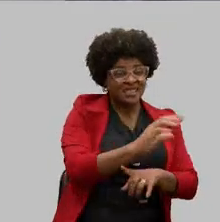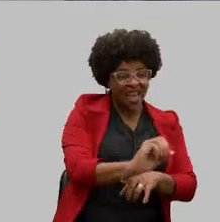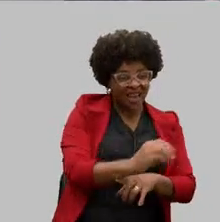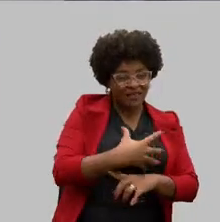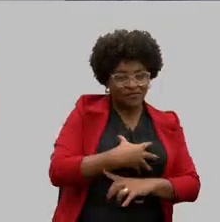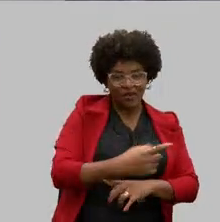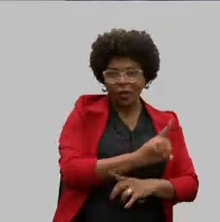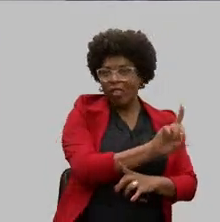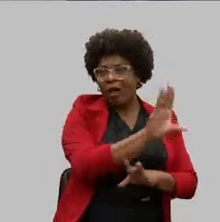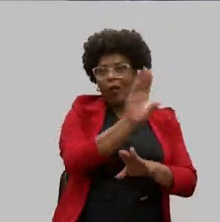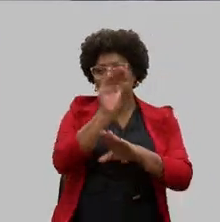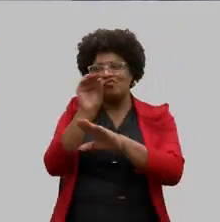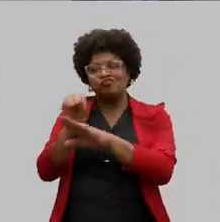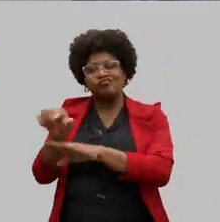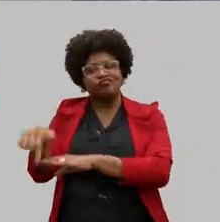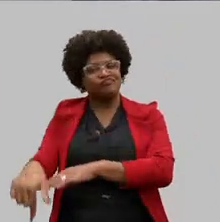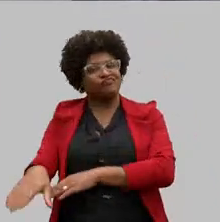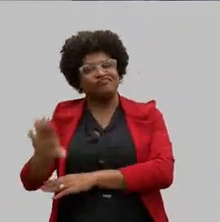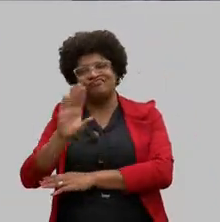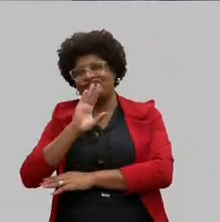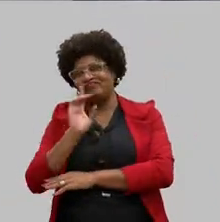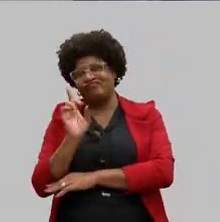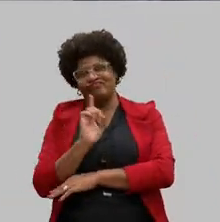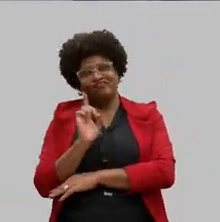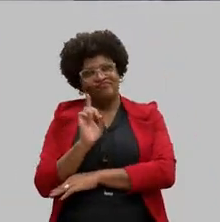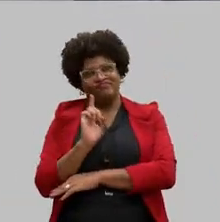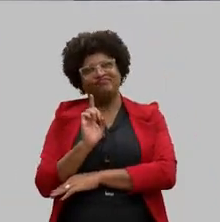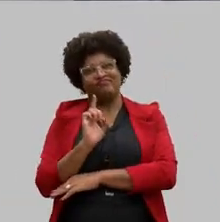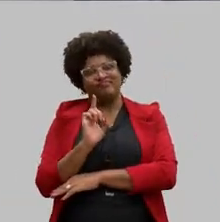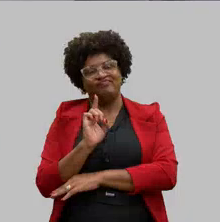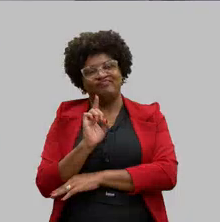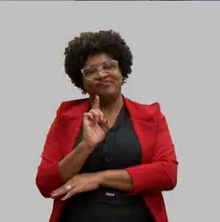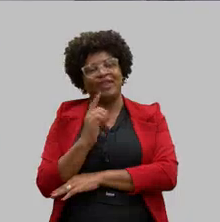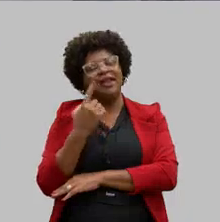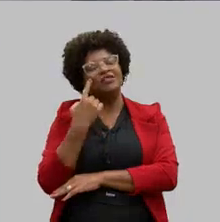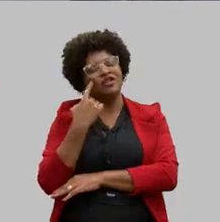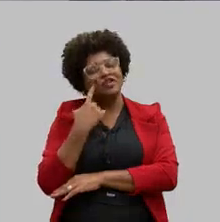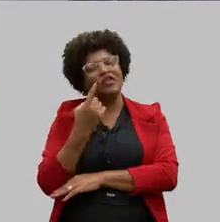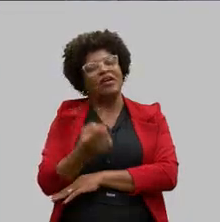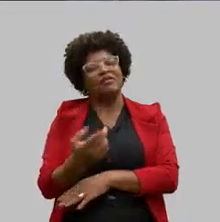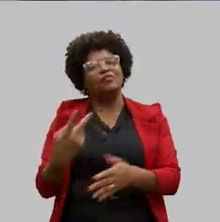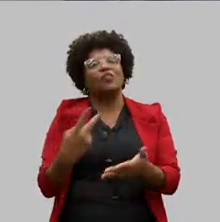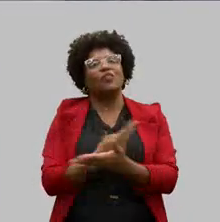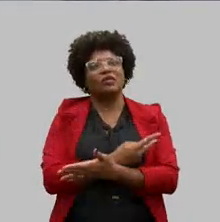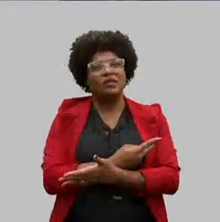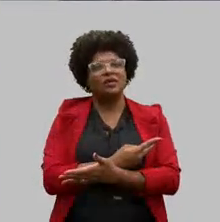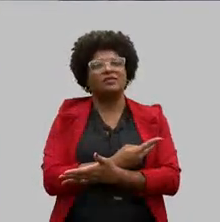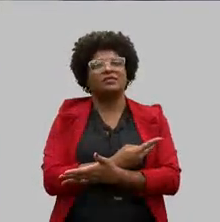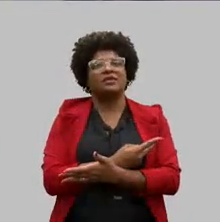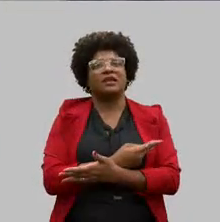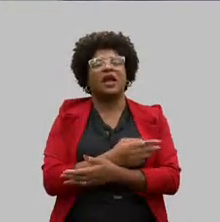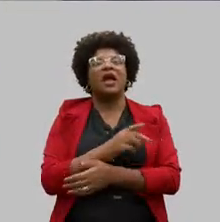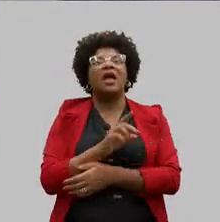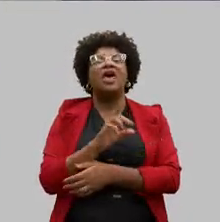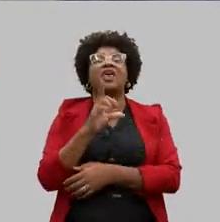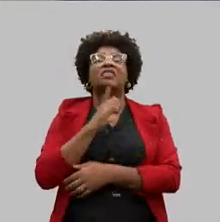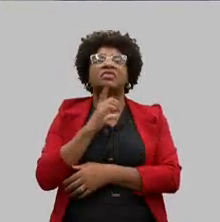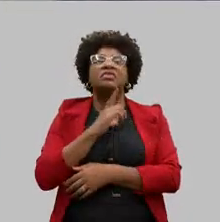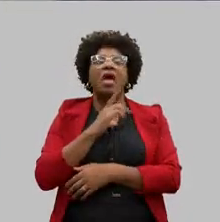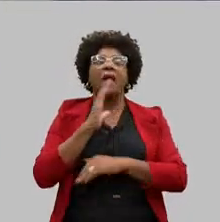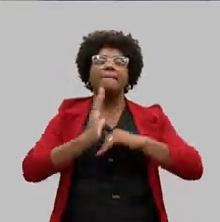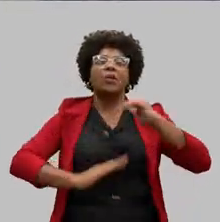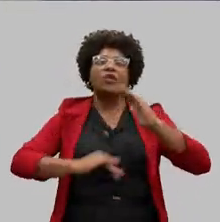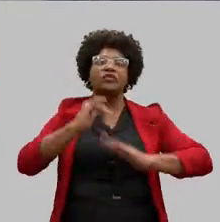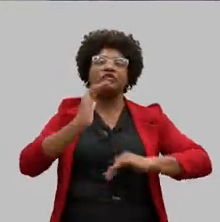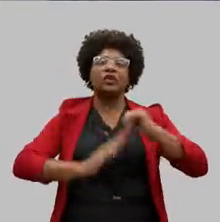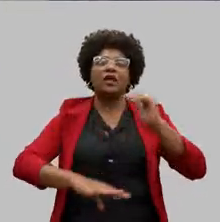longo da nossa caminhada a gente vê isso o tempo todo lá no nosso gabinete a gente tem aqui a nossa terapeuta ocupacional a Sandra que ocupa a